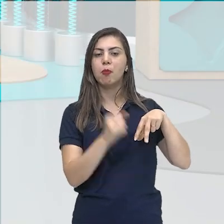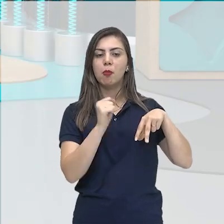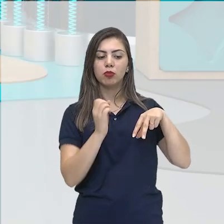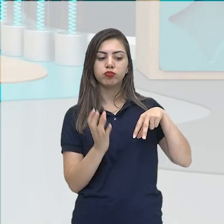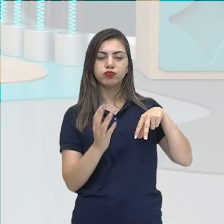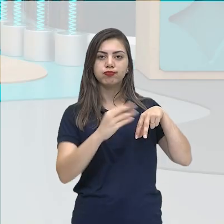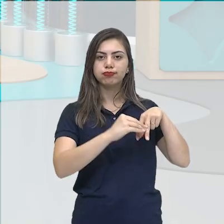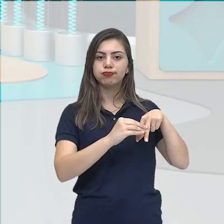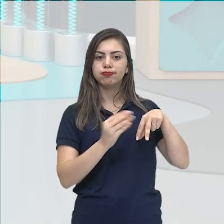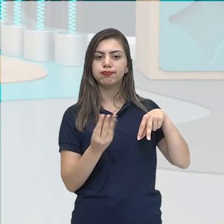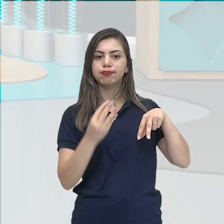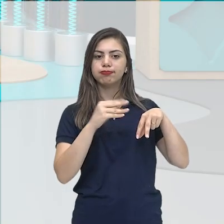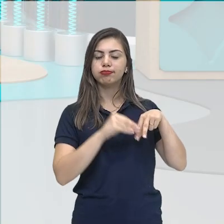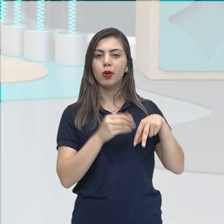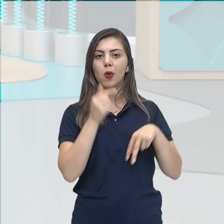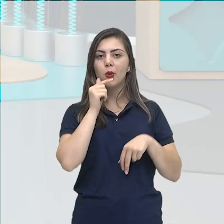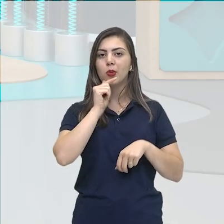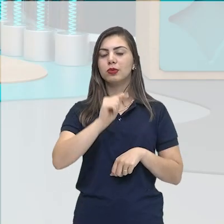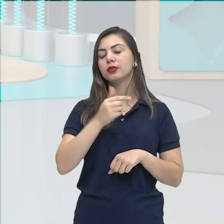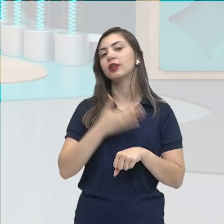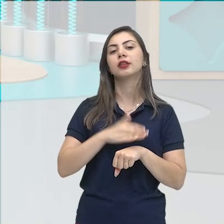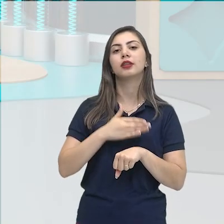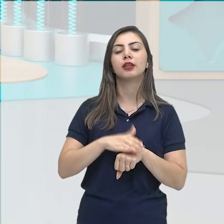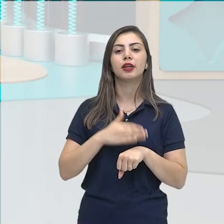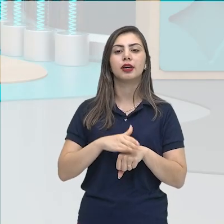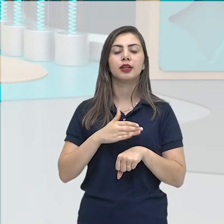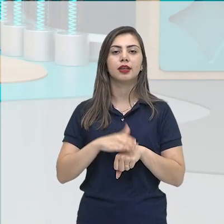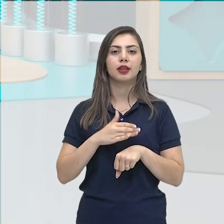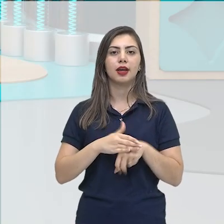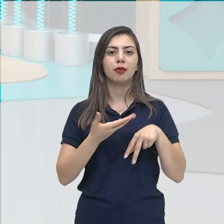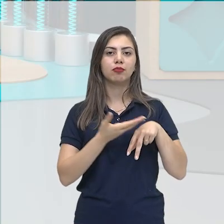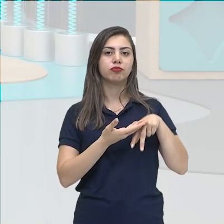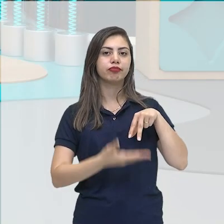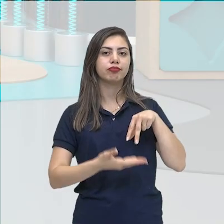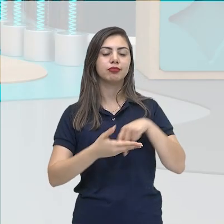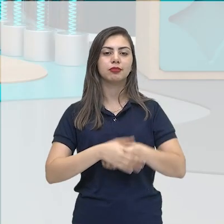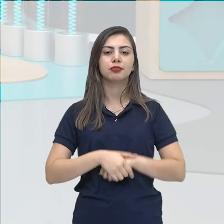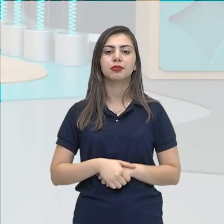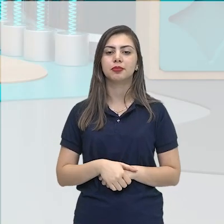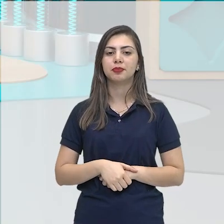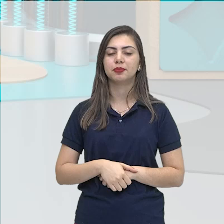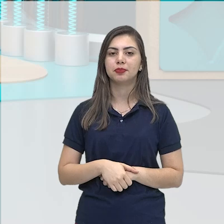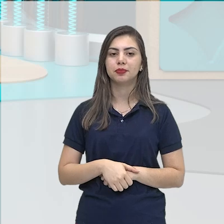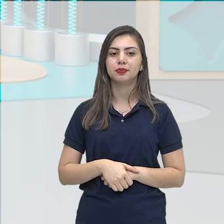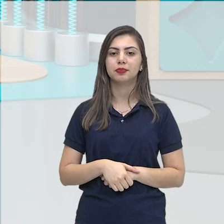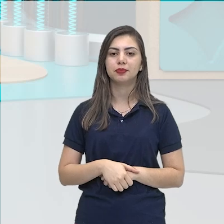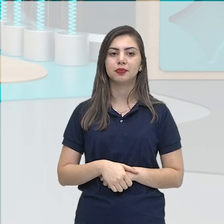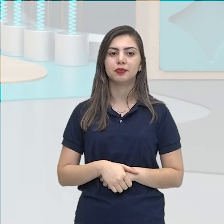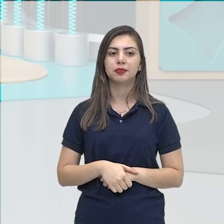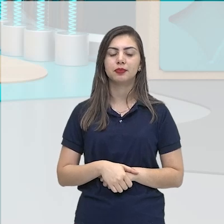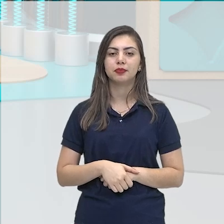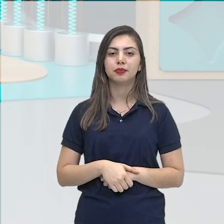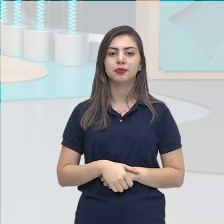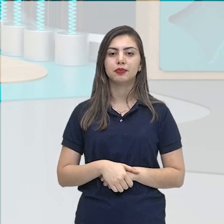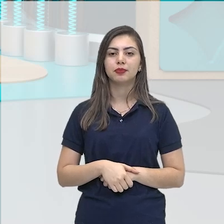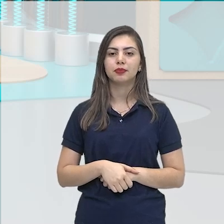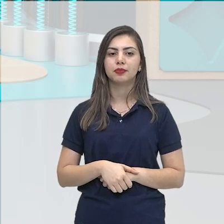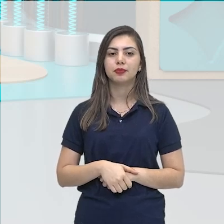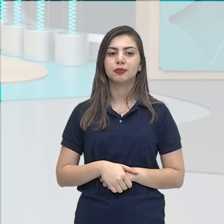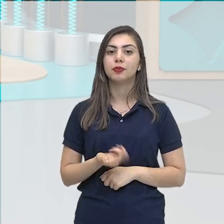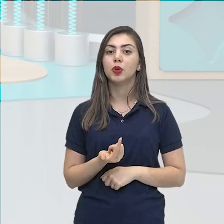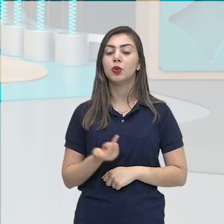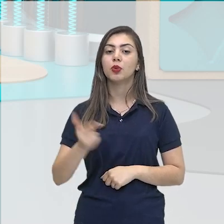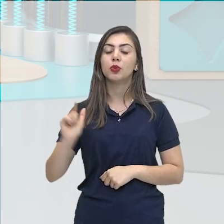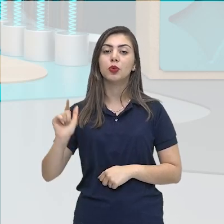Caneleira aí é um grande aliado para esses exercícios de membros inferiores. Prosseguindo,